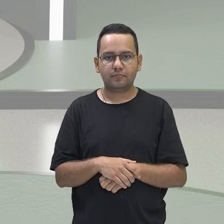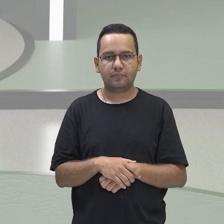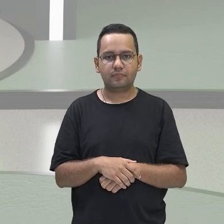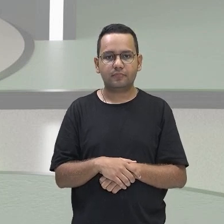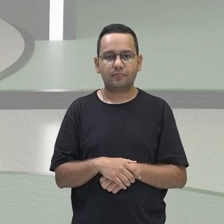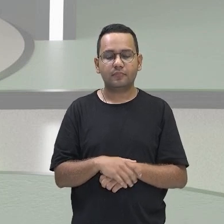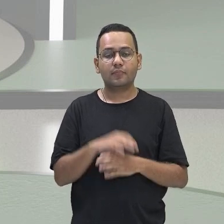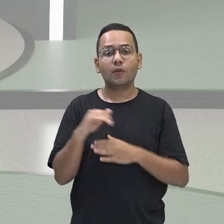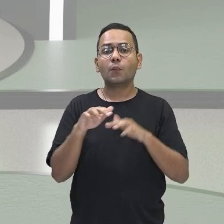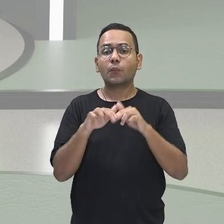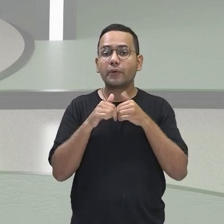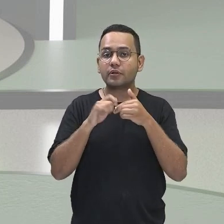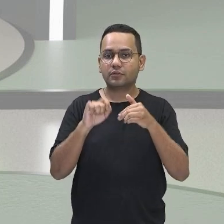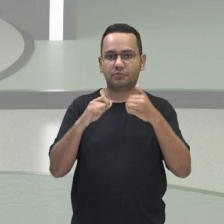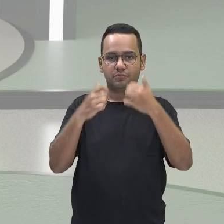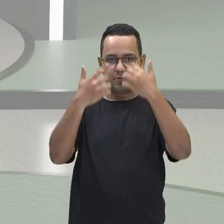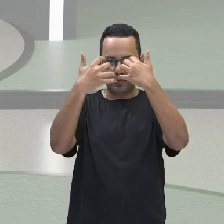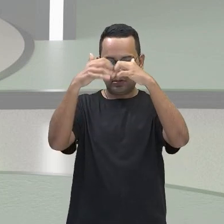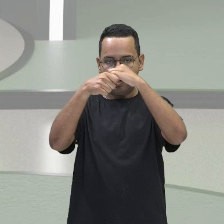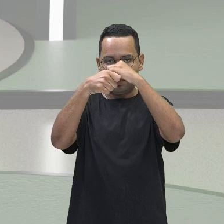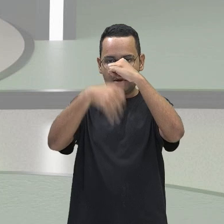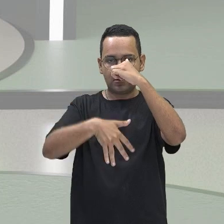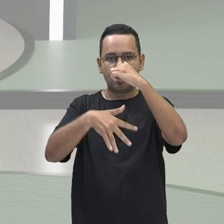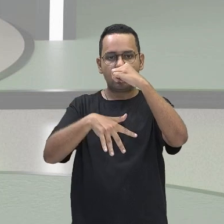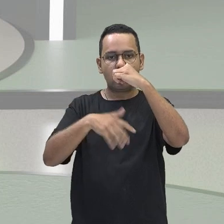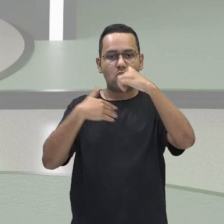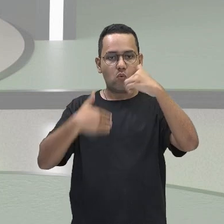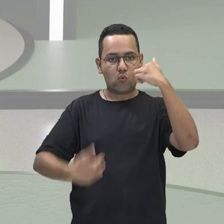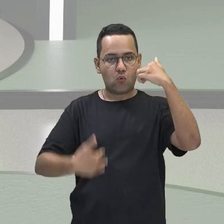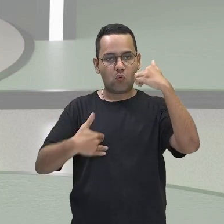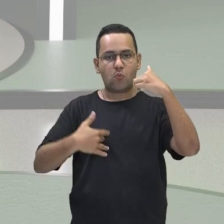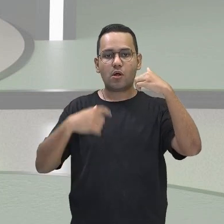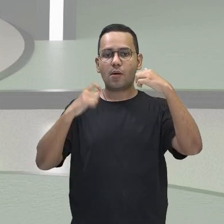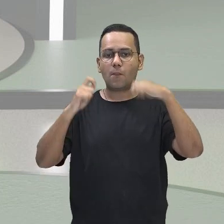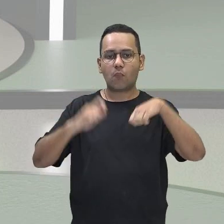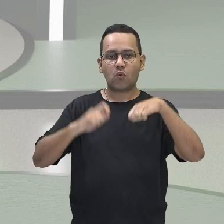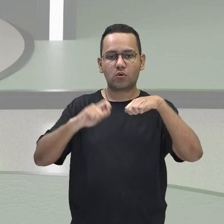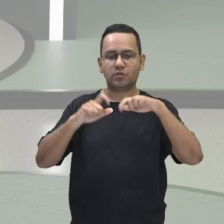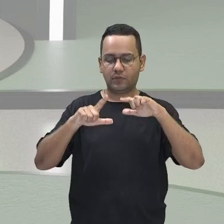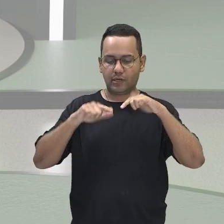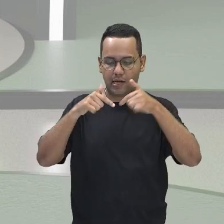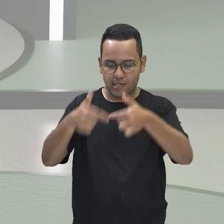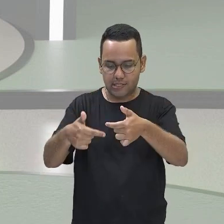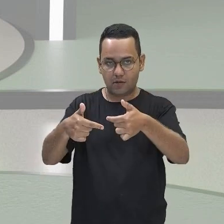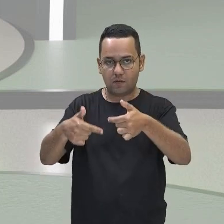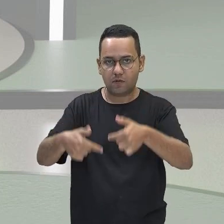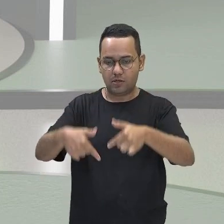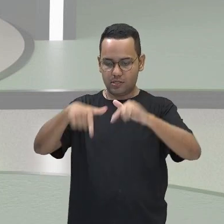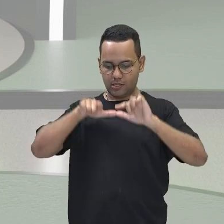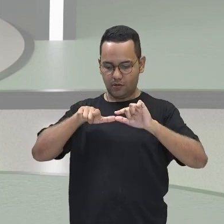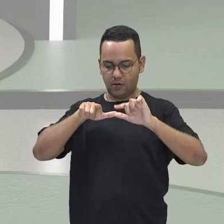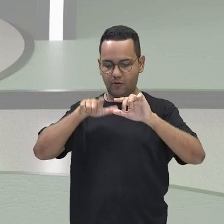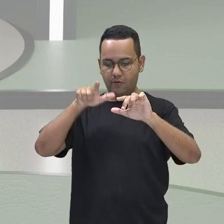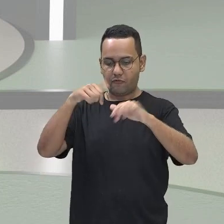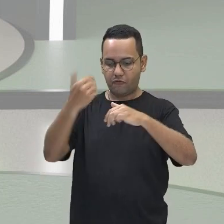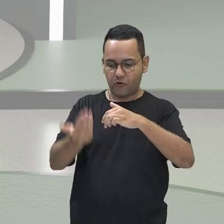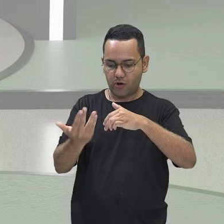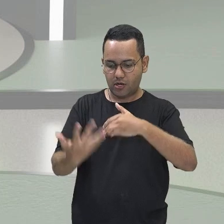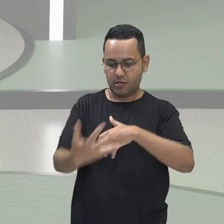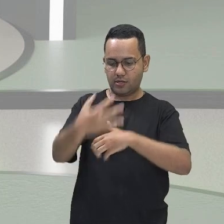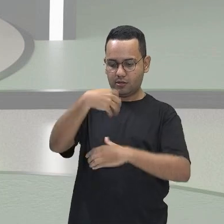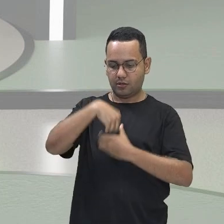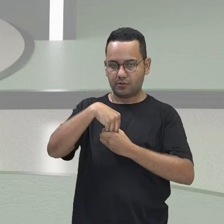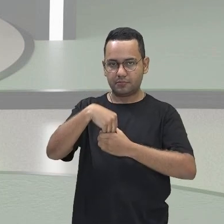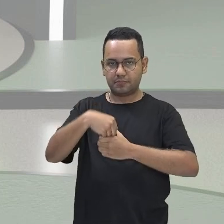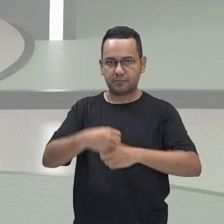seja capaz de responder a estímulos externos e internos. Como nós